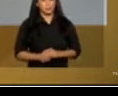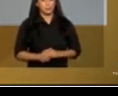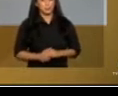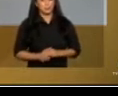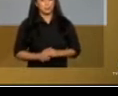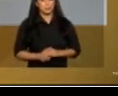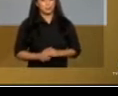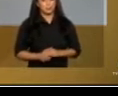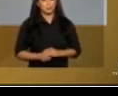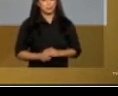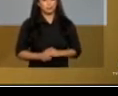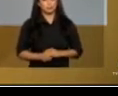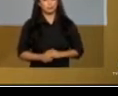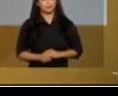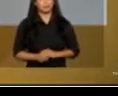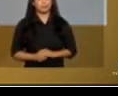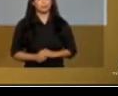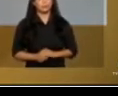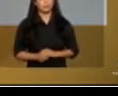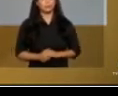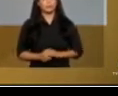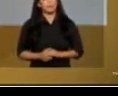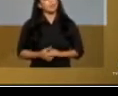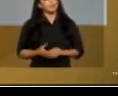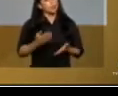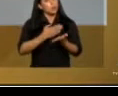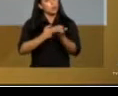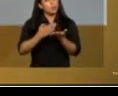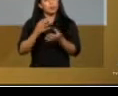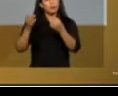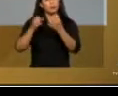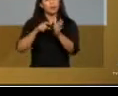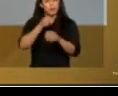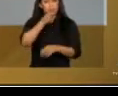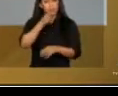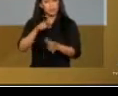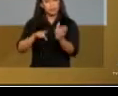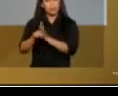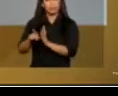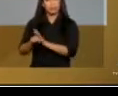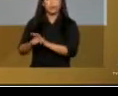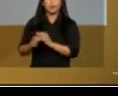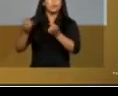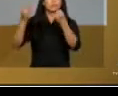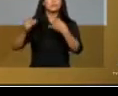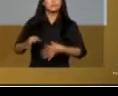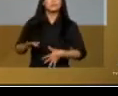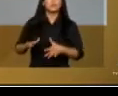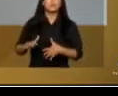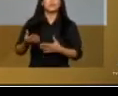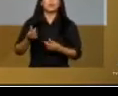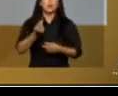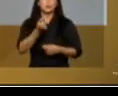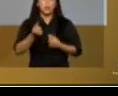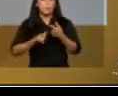pergunta o repórter, que começasse sobre a sua visão geral a respeito do mercado brasileiro e o